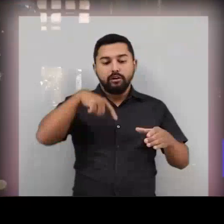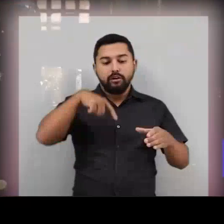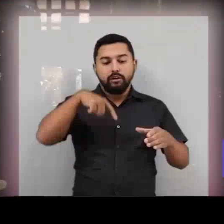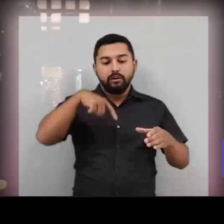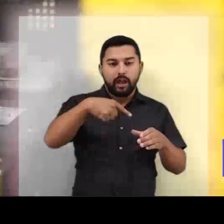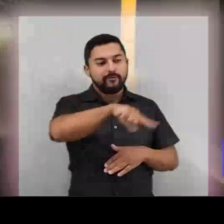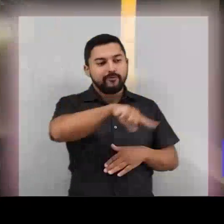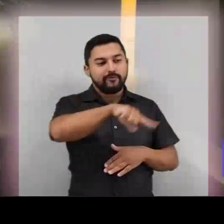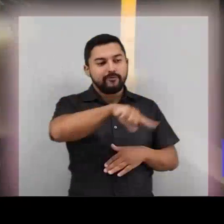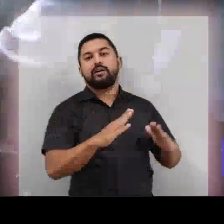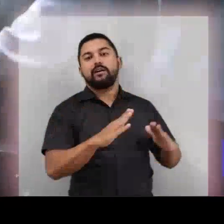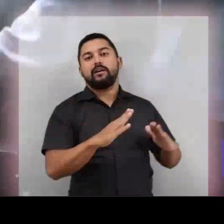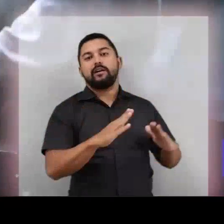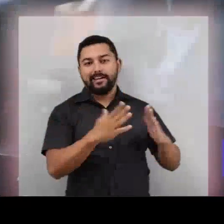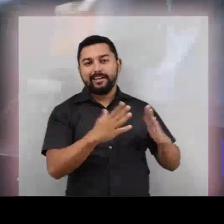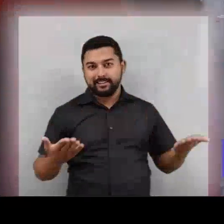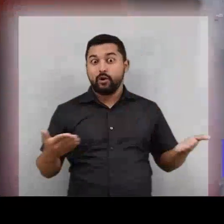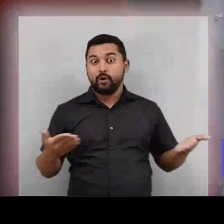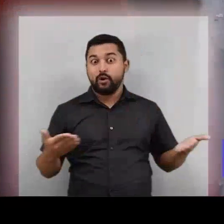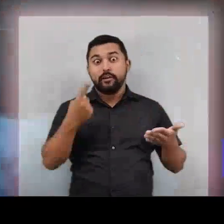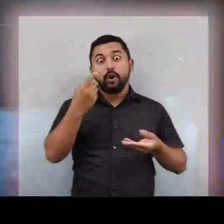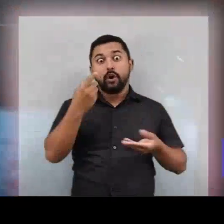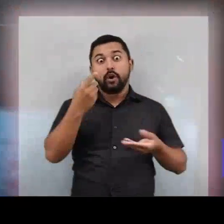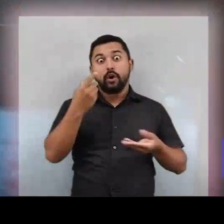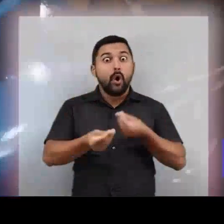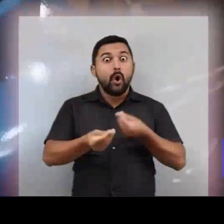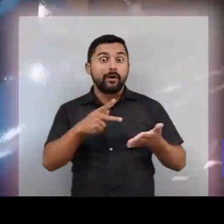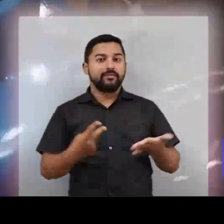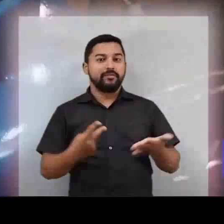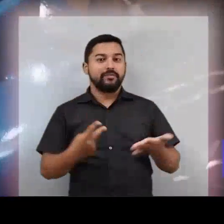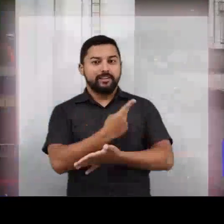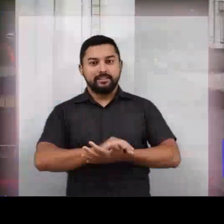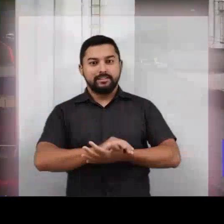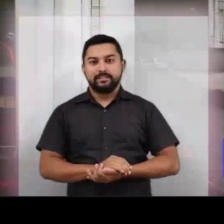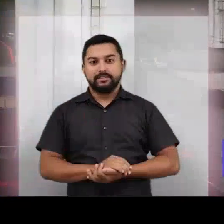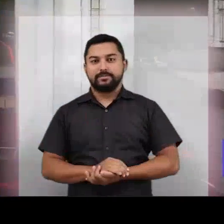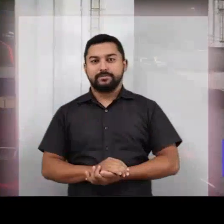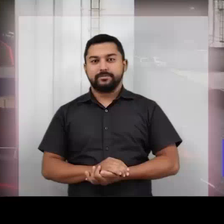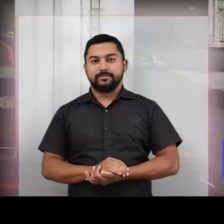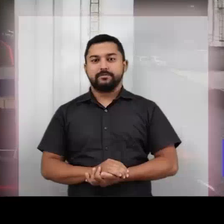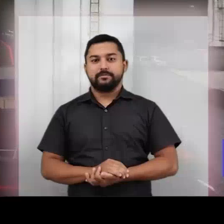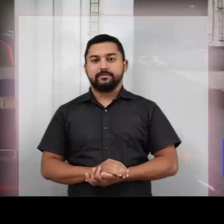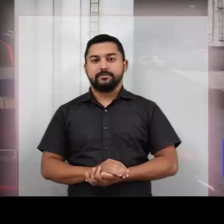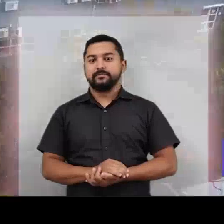Lembra que a gente já mostrou como um botijão de gás é fabricado? Chegou a hora de ver o invase deles.